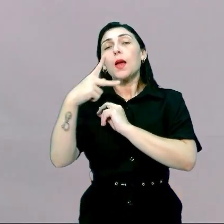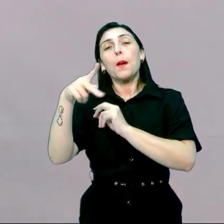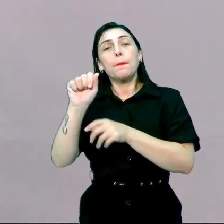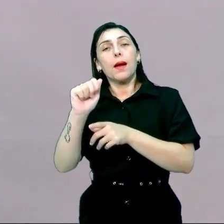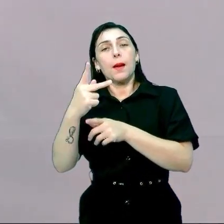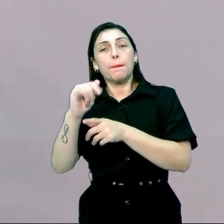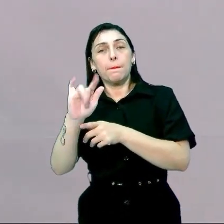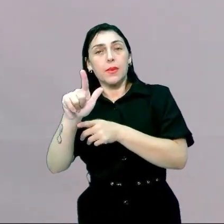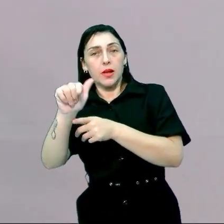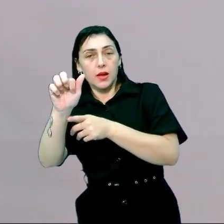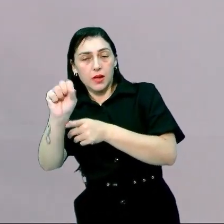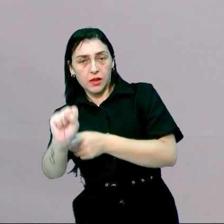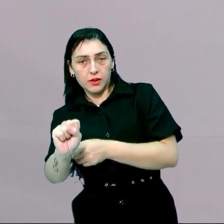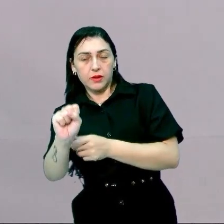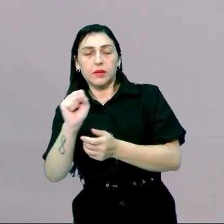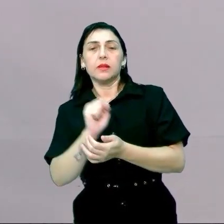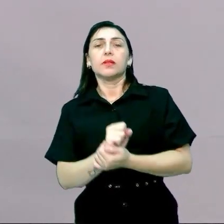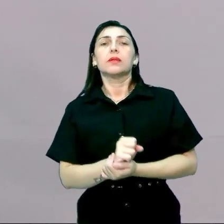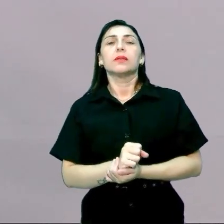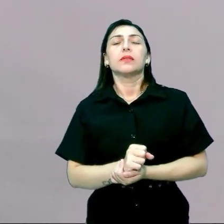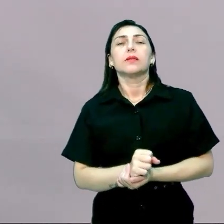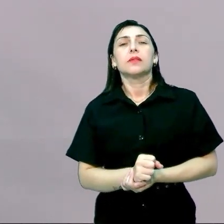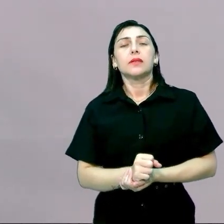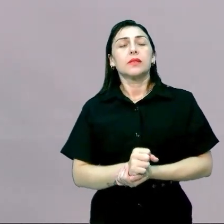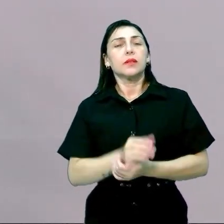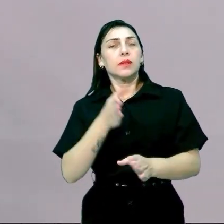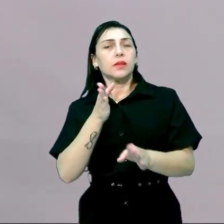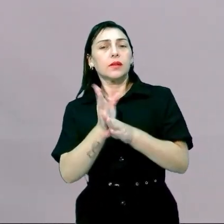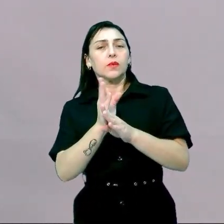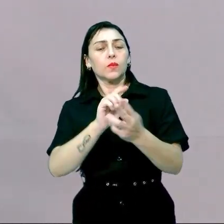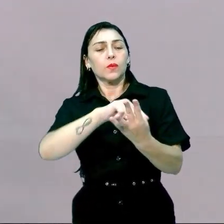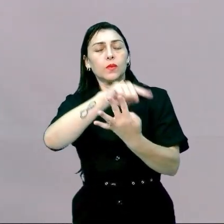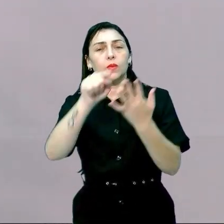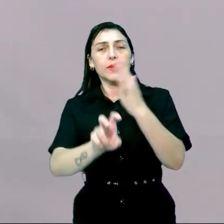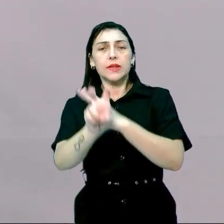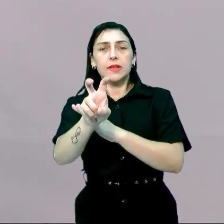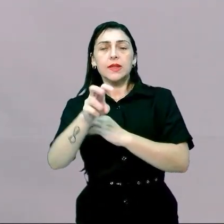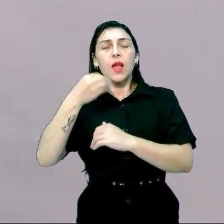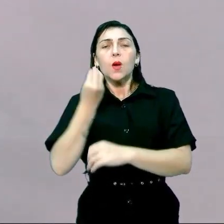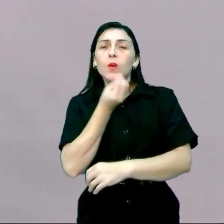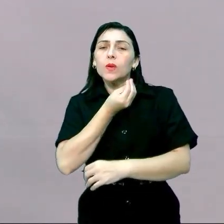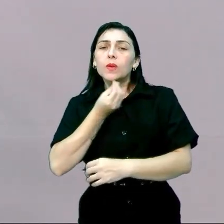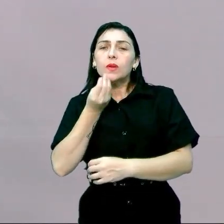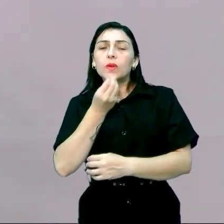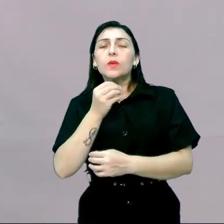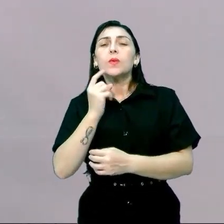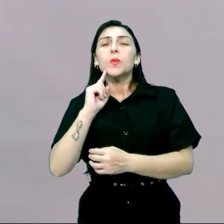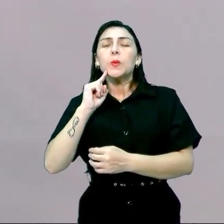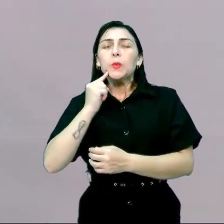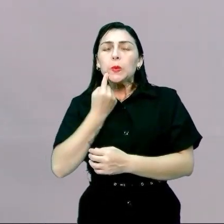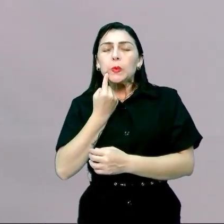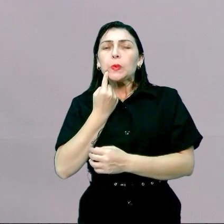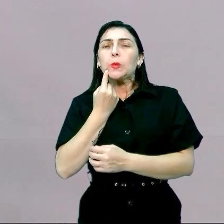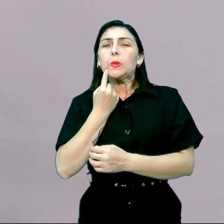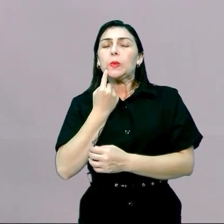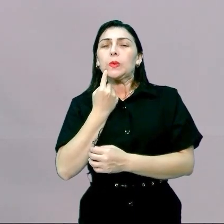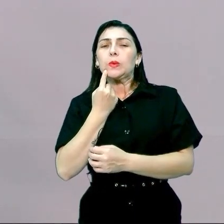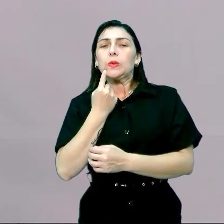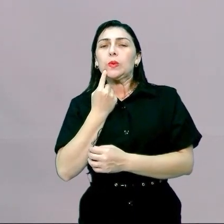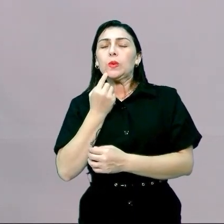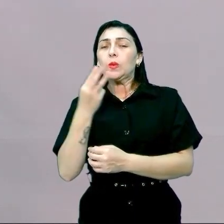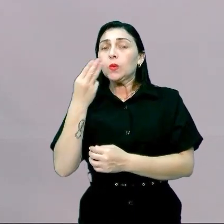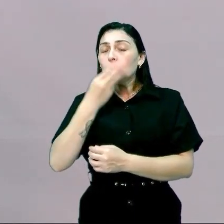papilas, né, gustatórias. É as papilas que identificam os 5 sabores, né, o azedo, o amargo,